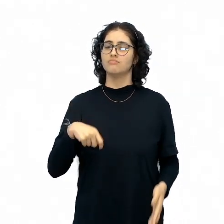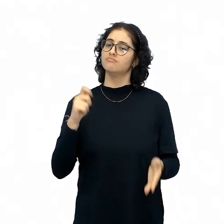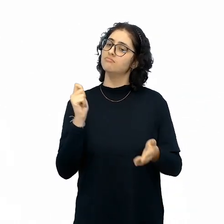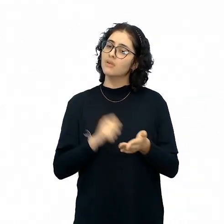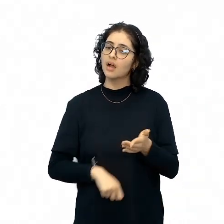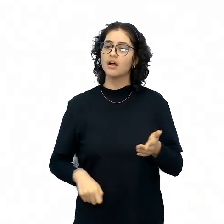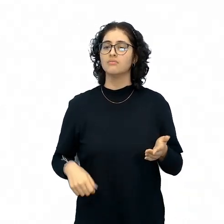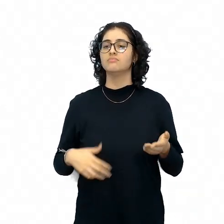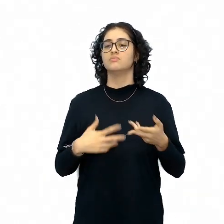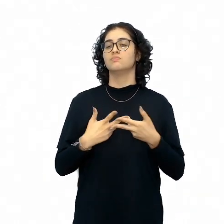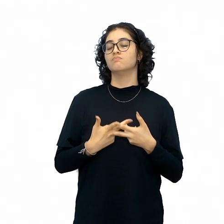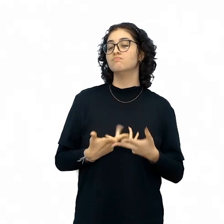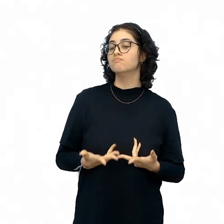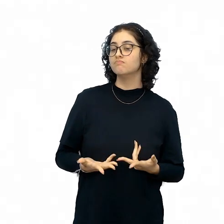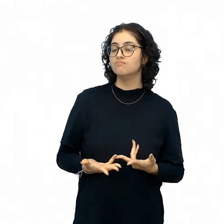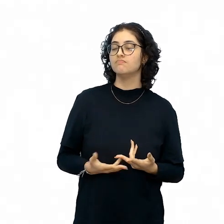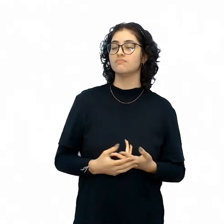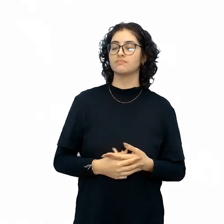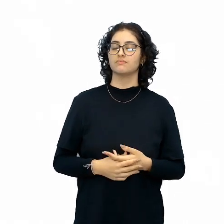abaixo-assinado,